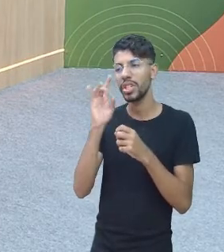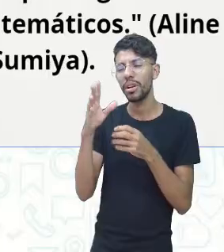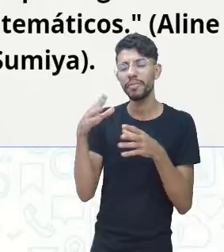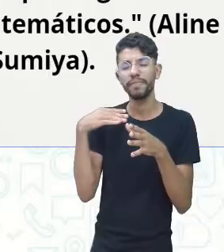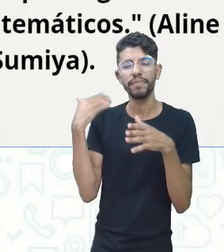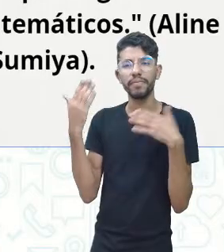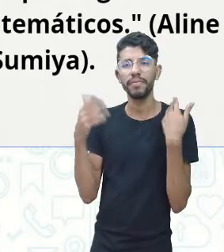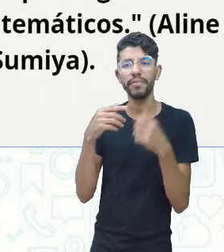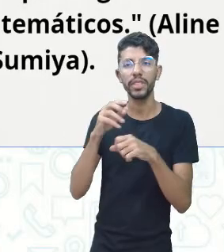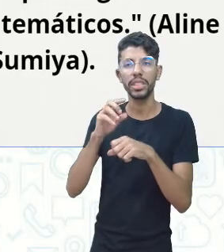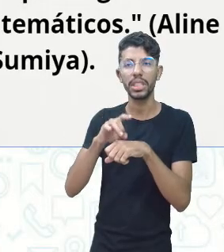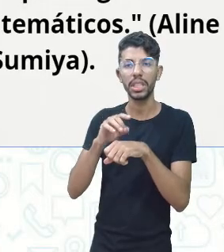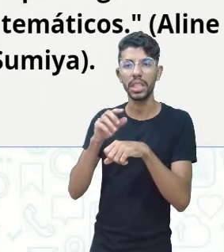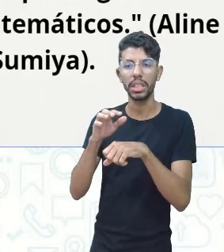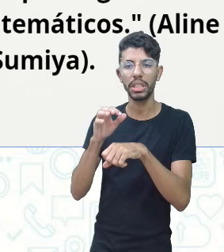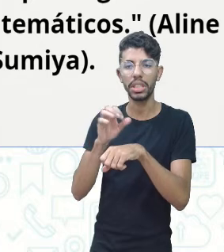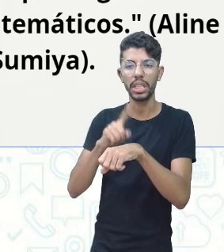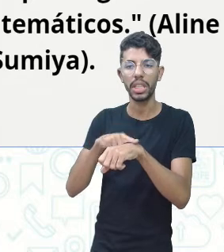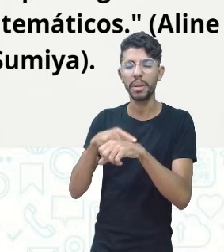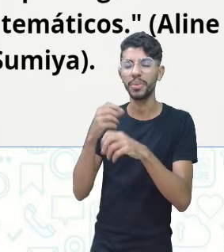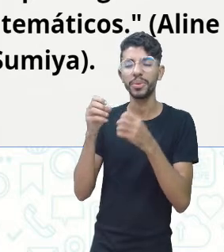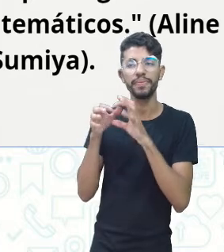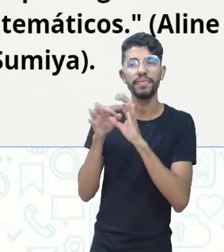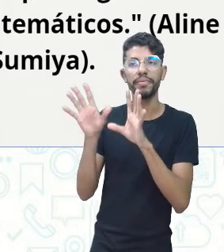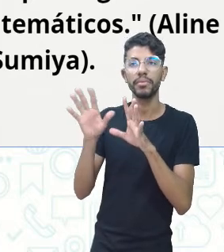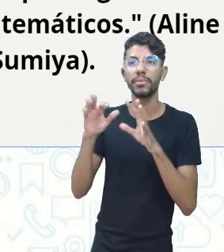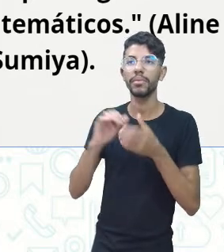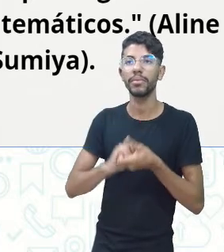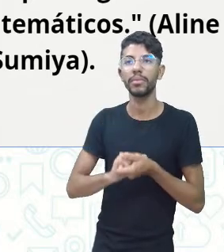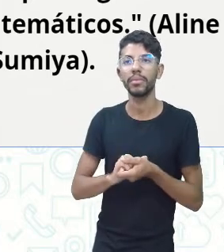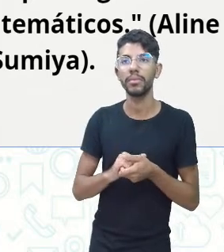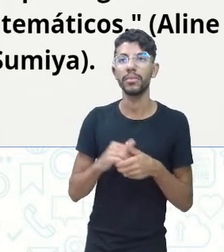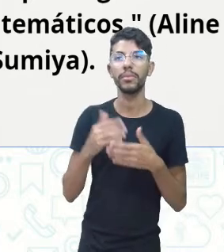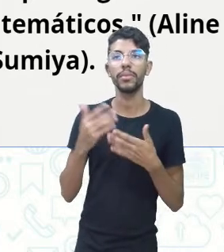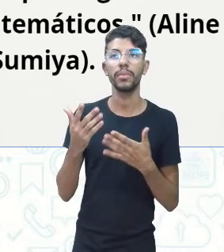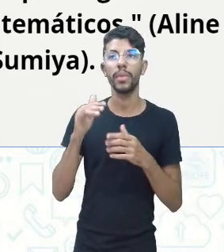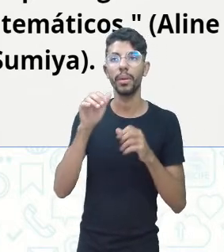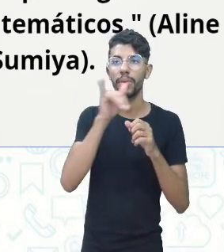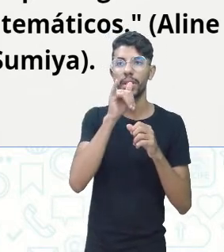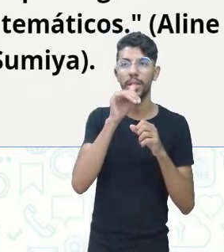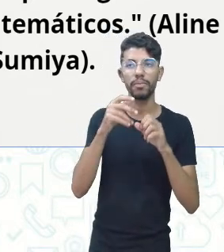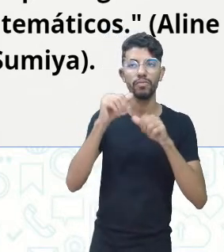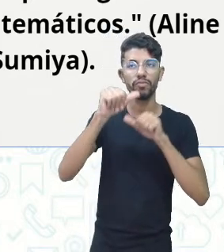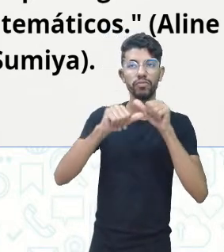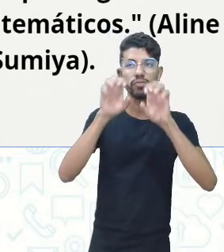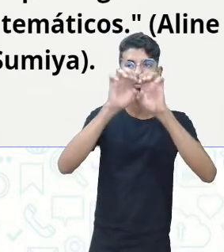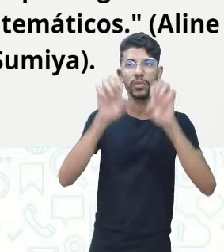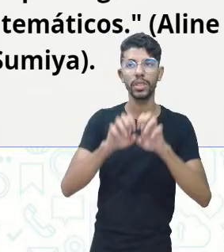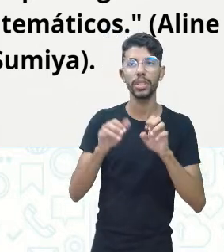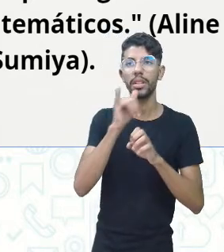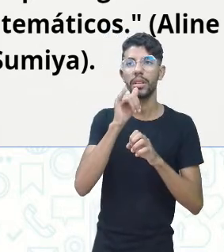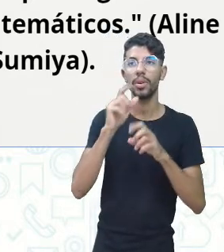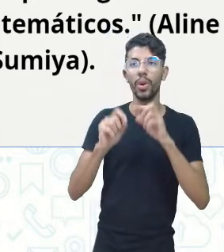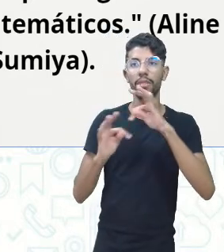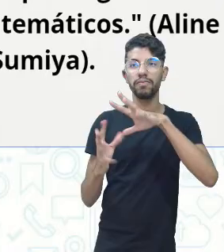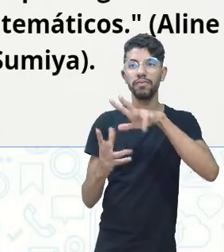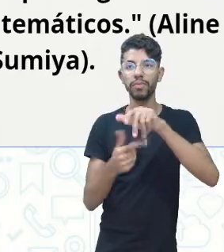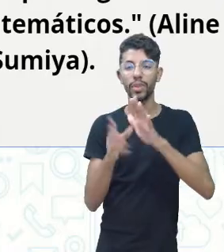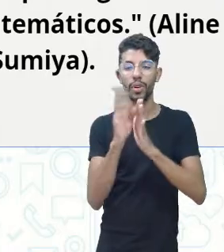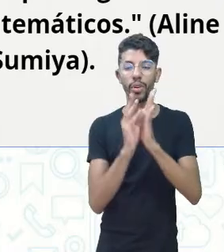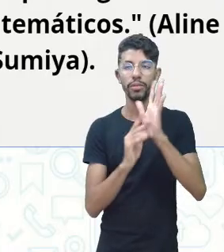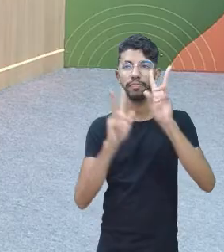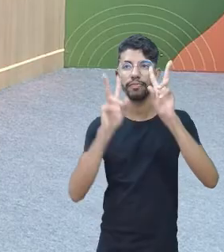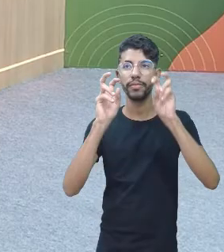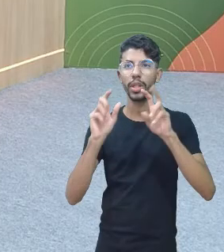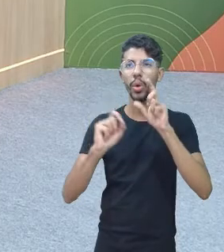tutoriais têm também um caráter de entretenimento, o que resultou em uma reestruturação, por exemplo, do plano global de conteúdos temáticos. Então, se a